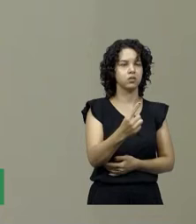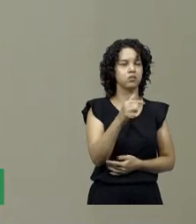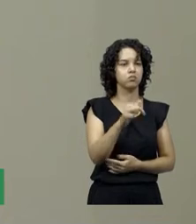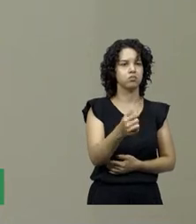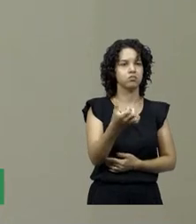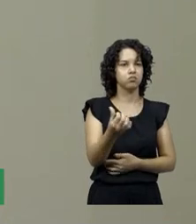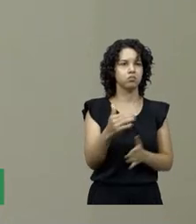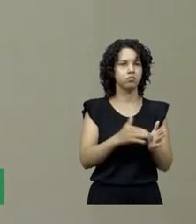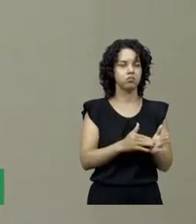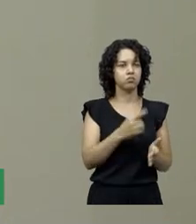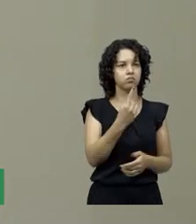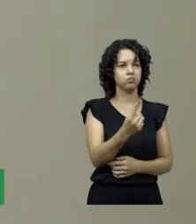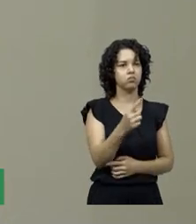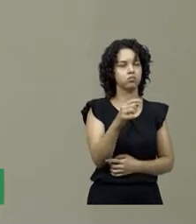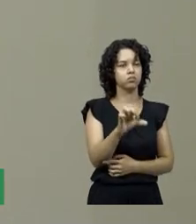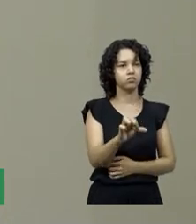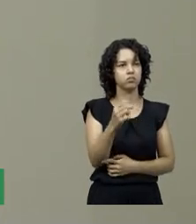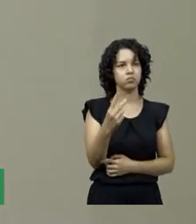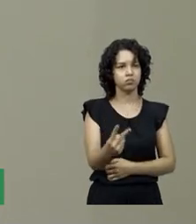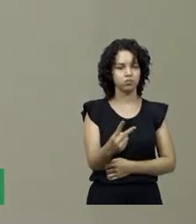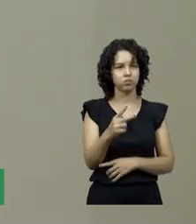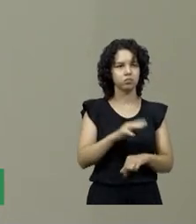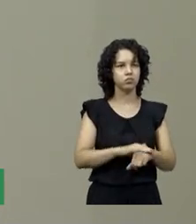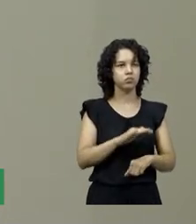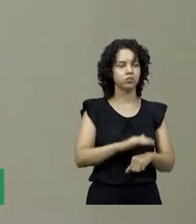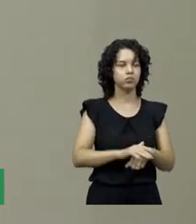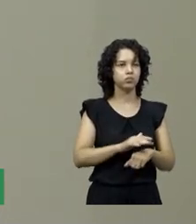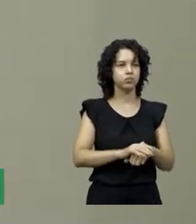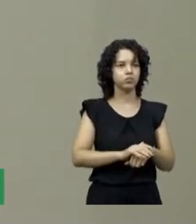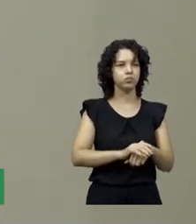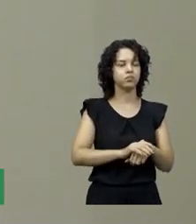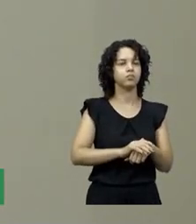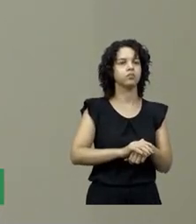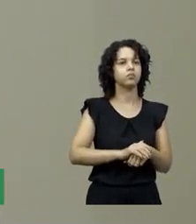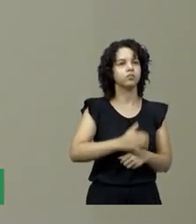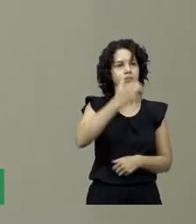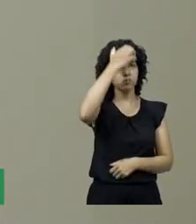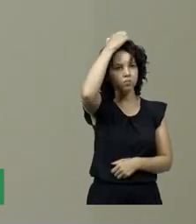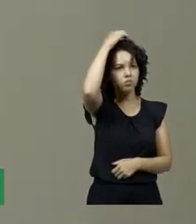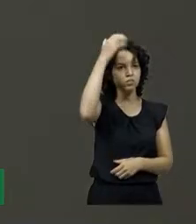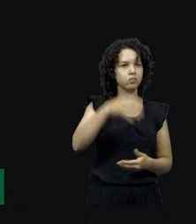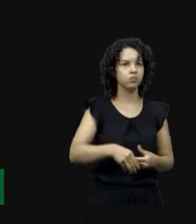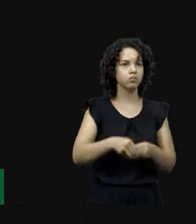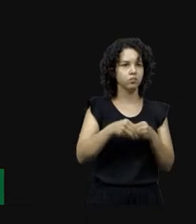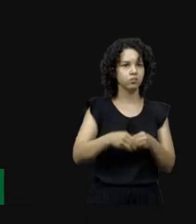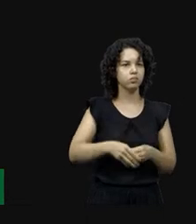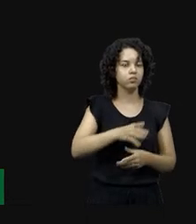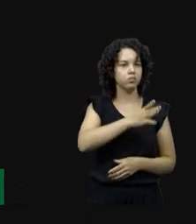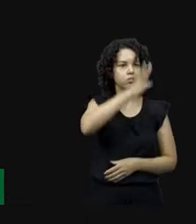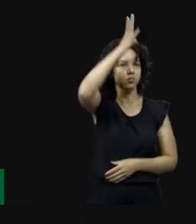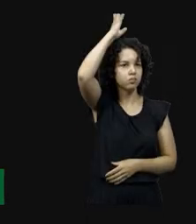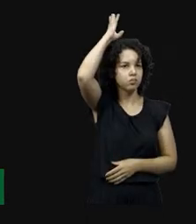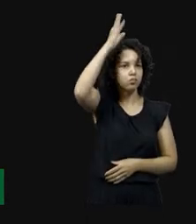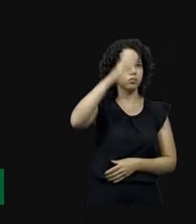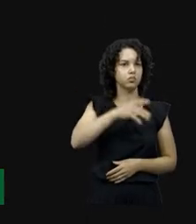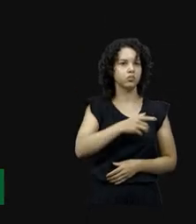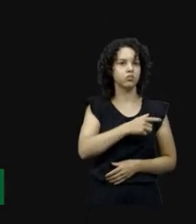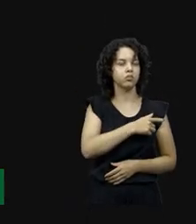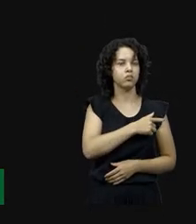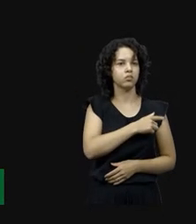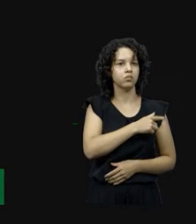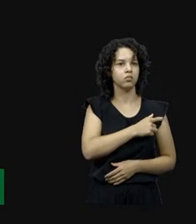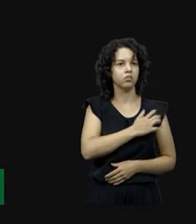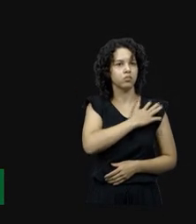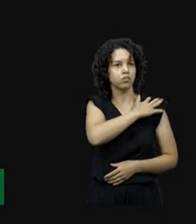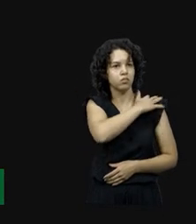a 192, autor deputado Coronel Mocelin, cumprimentando diversos bombeiros militares